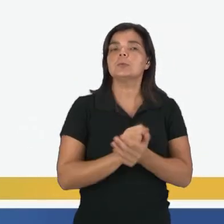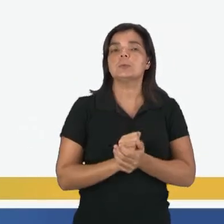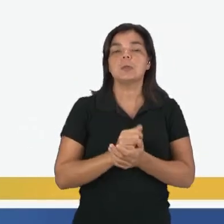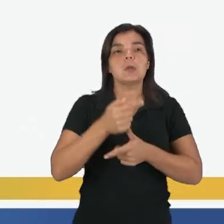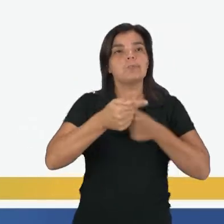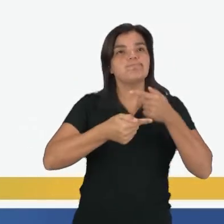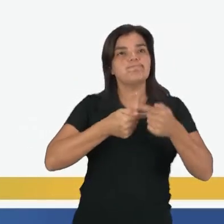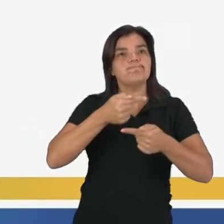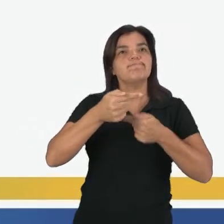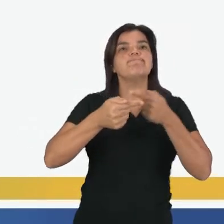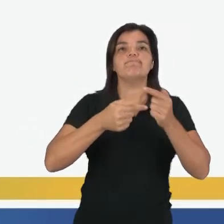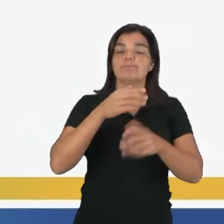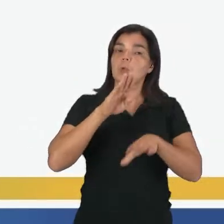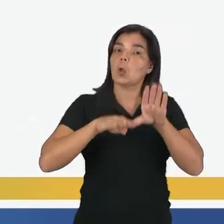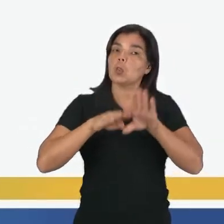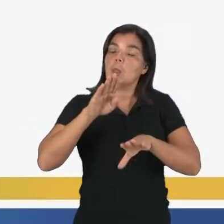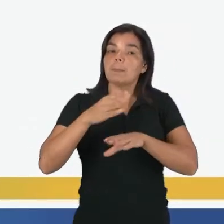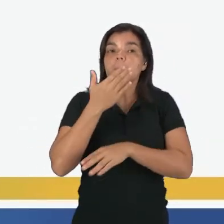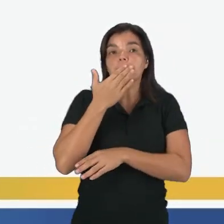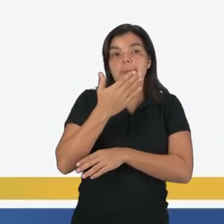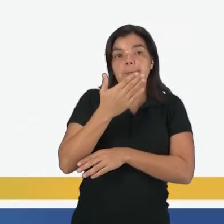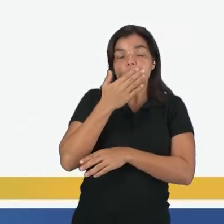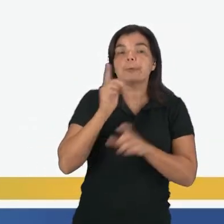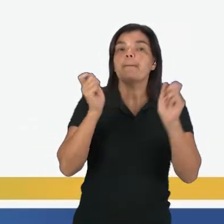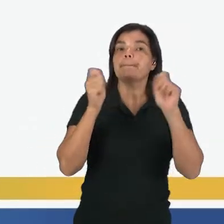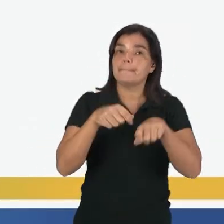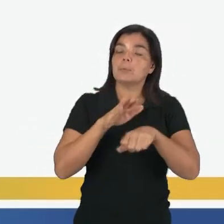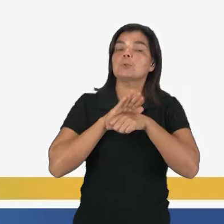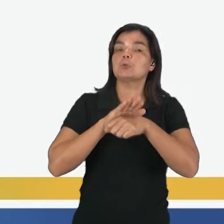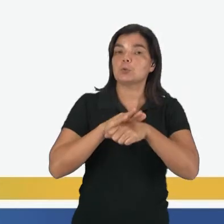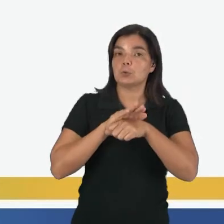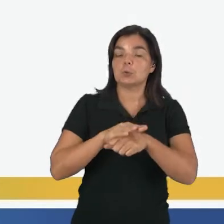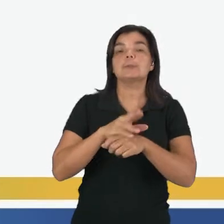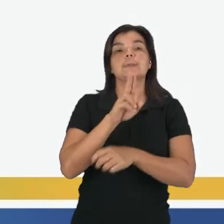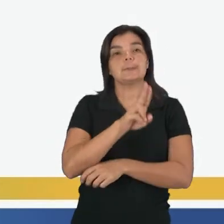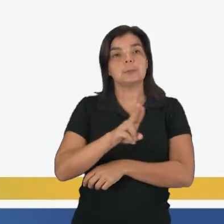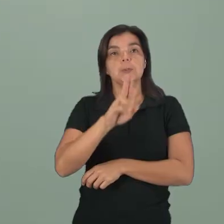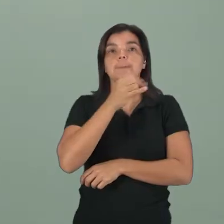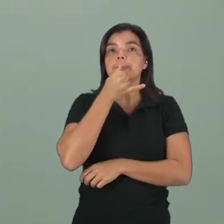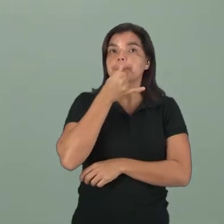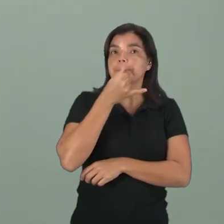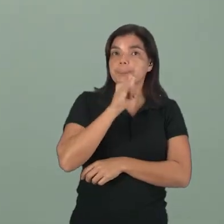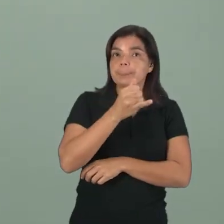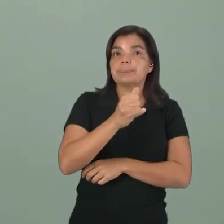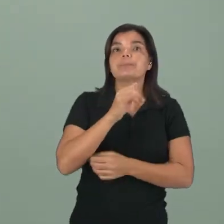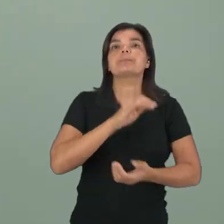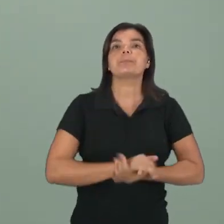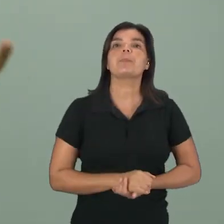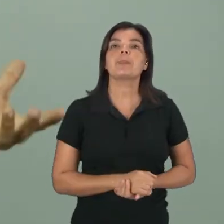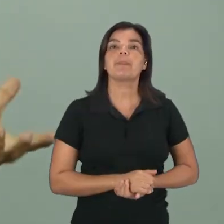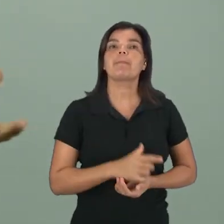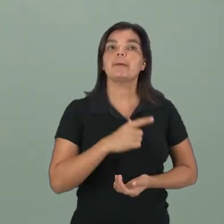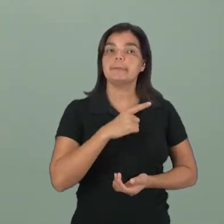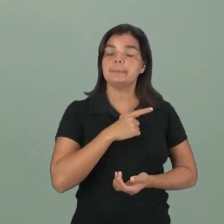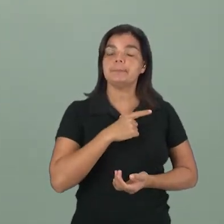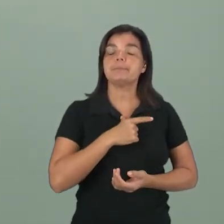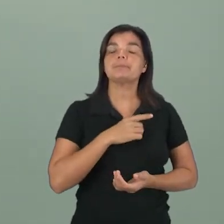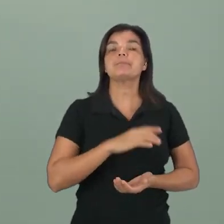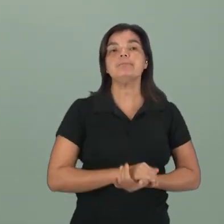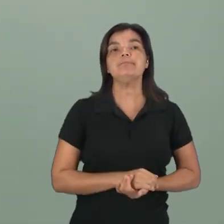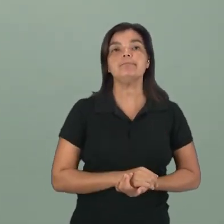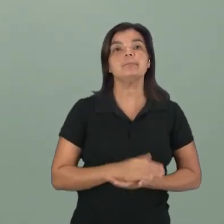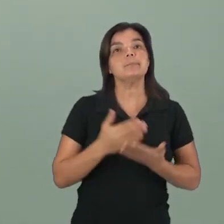de geradores, eles, dependendo do tipo, eles podem usar essas formas de energia, né? Essas fontes de